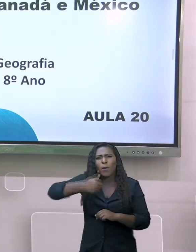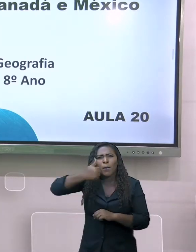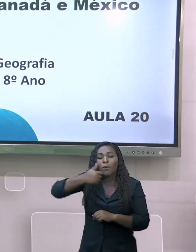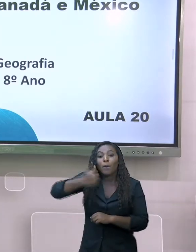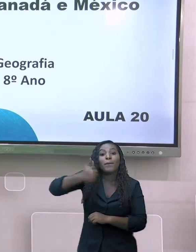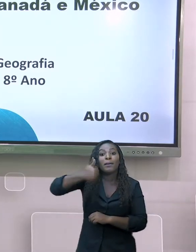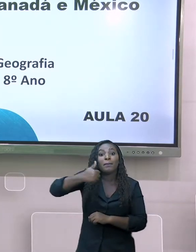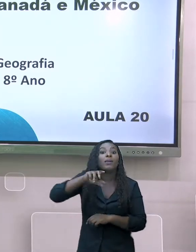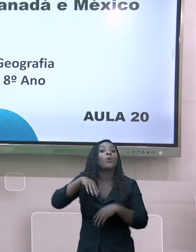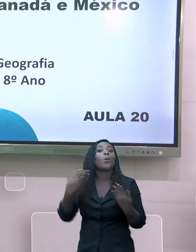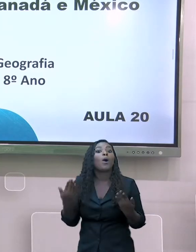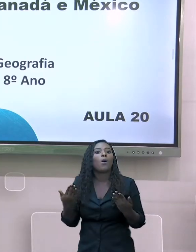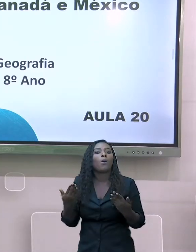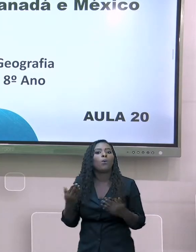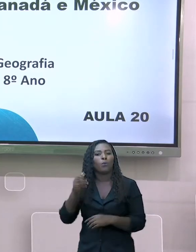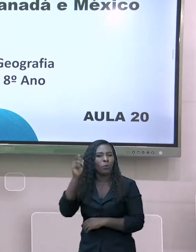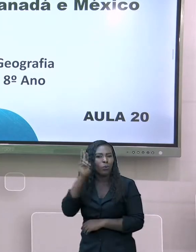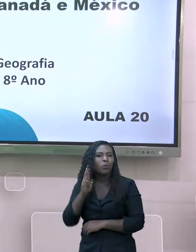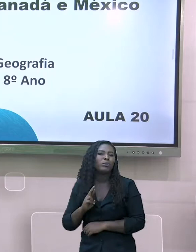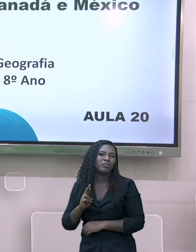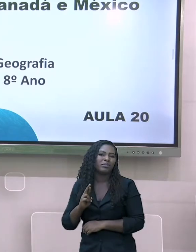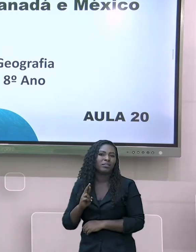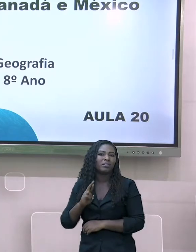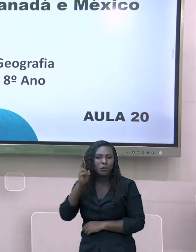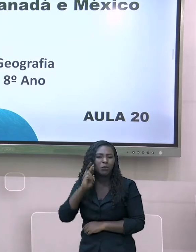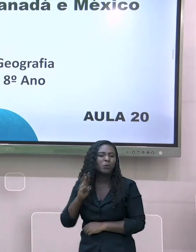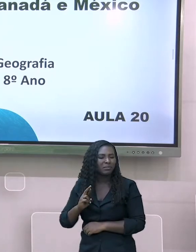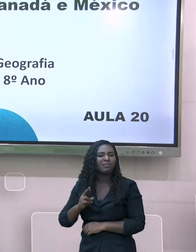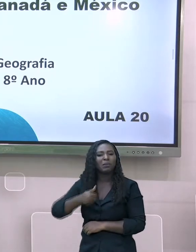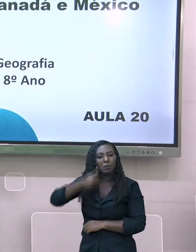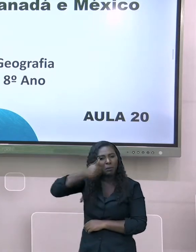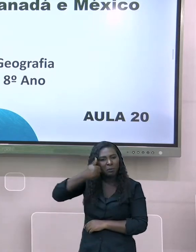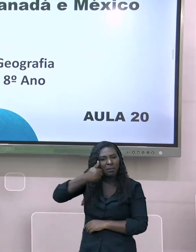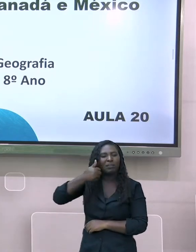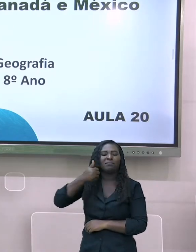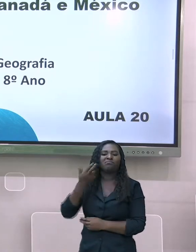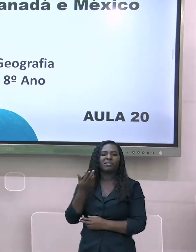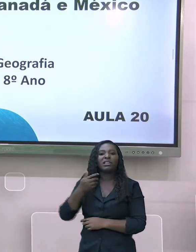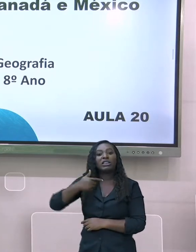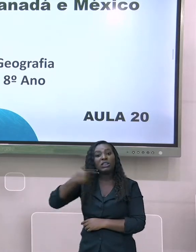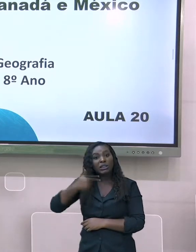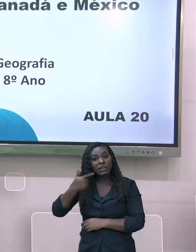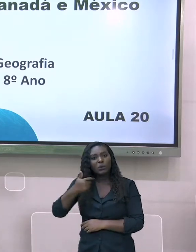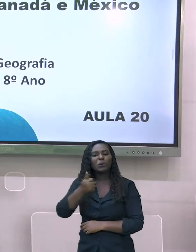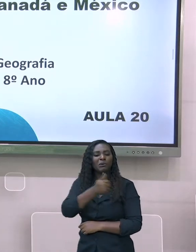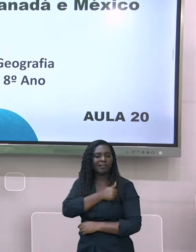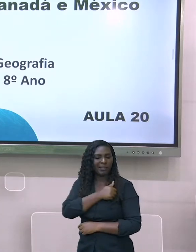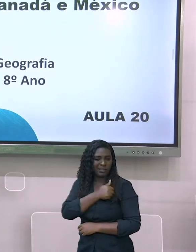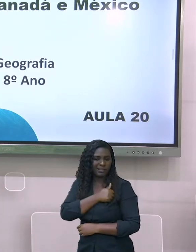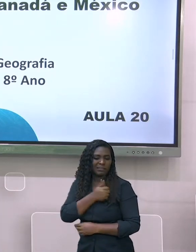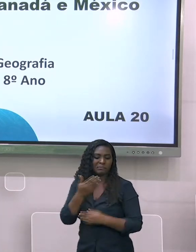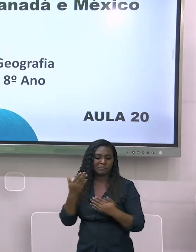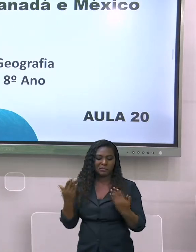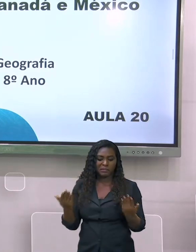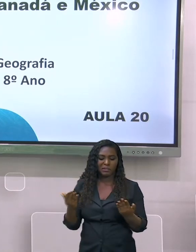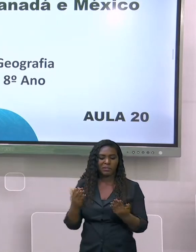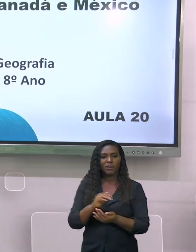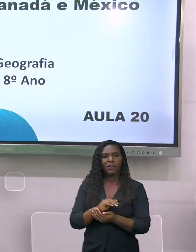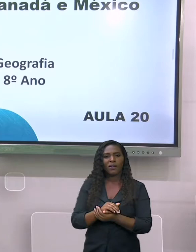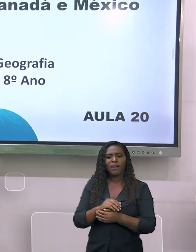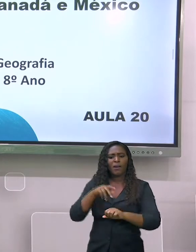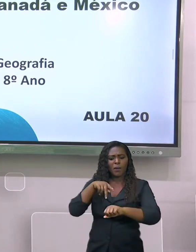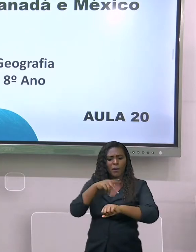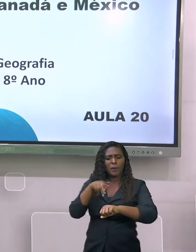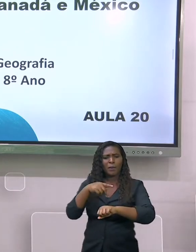a Rússia. O Canadá, ele não é um